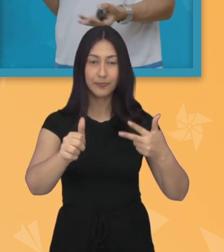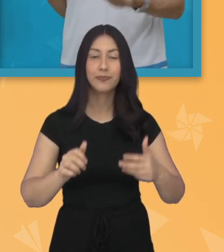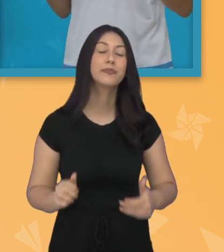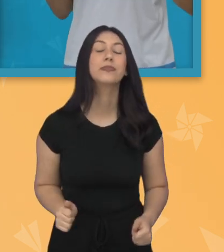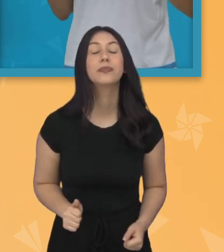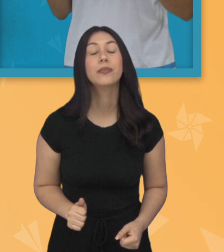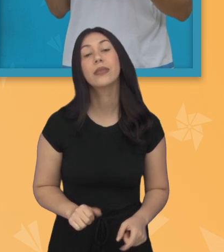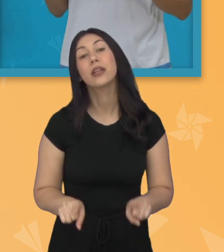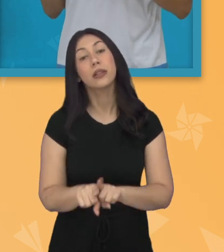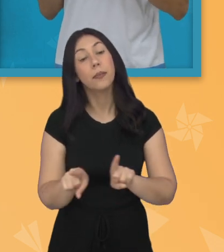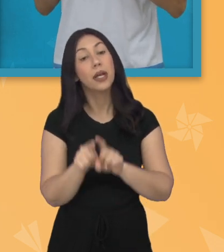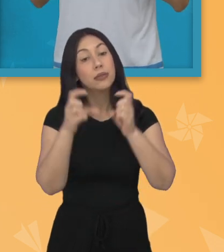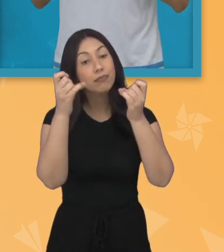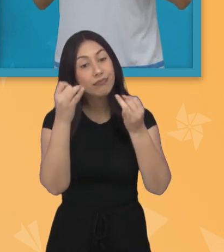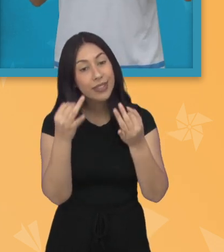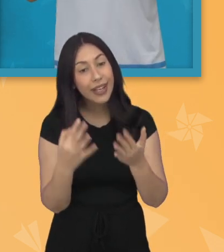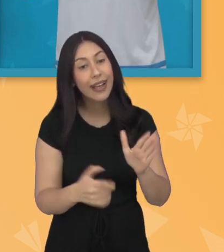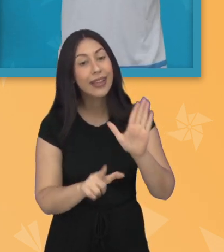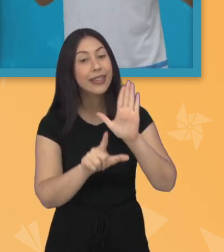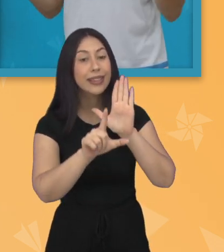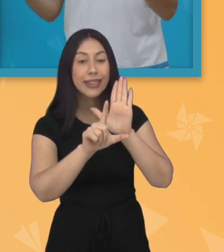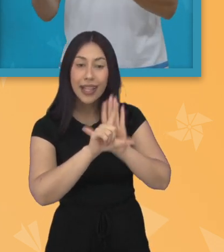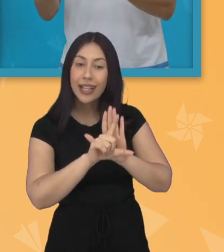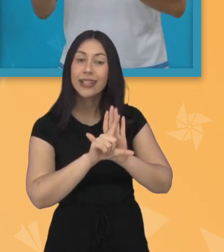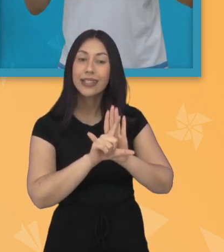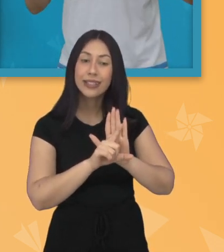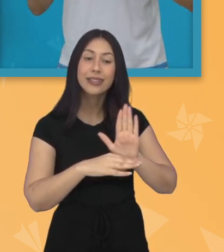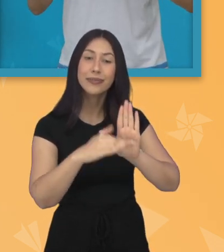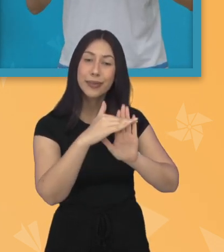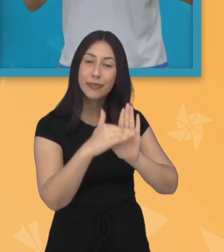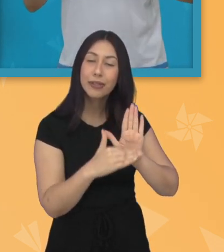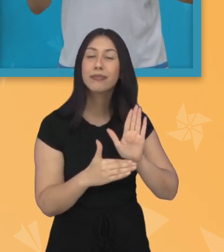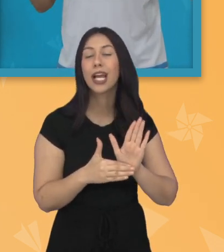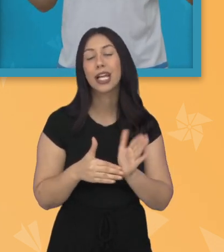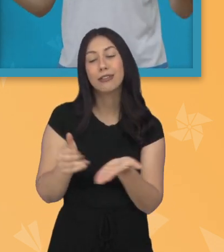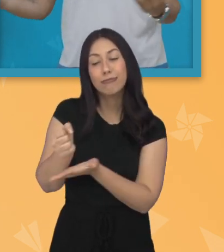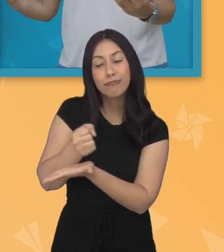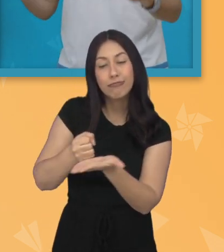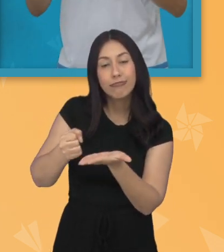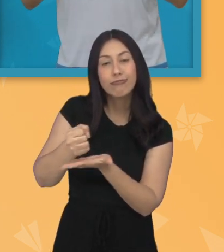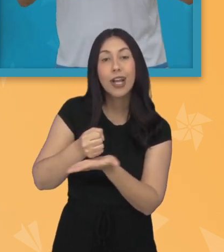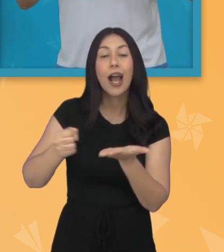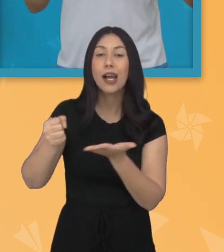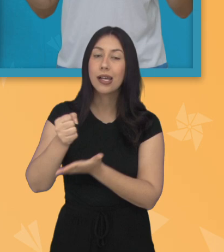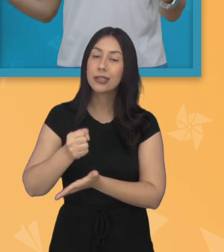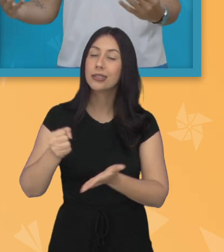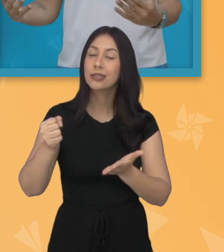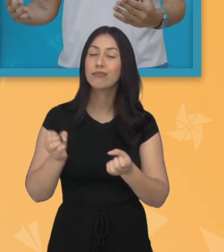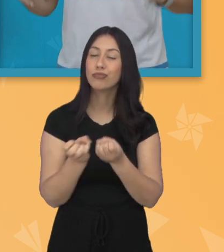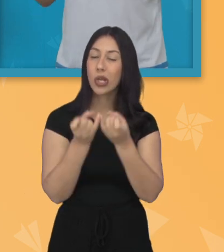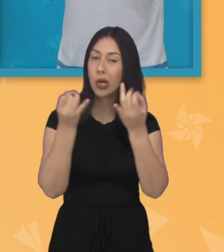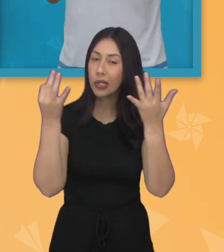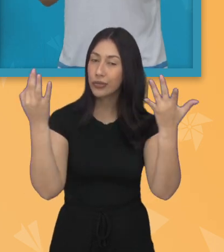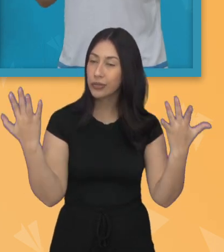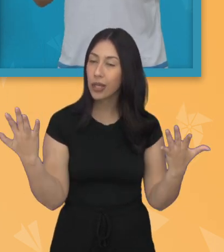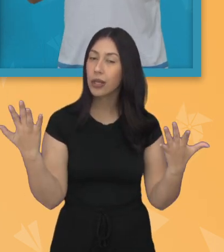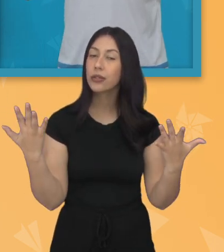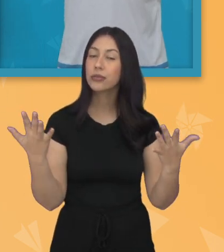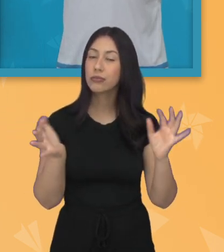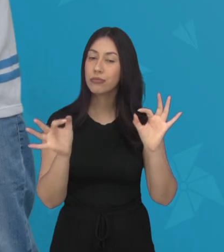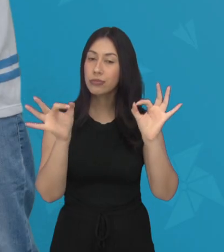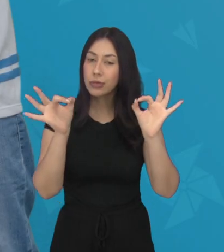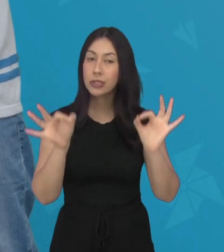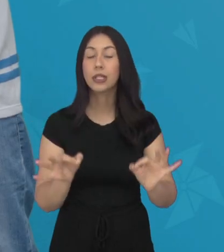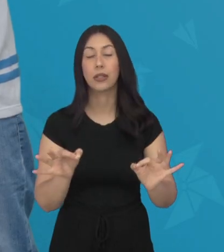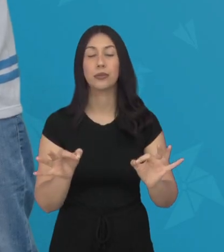Como eu falei das leis ponderais, né, elas que regem e fundamentam a estequiometria em si, né, dando um bom embasamento,